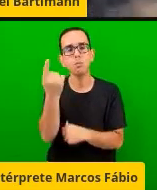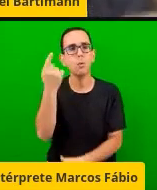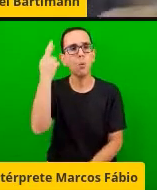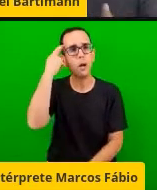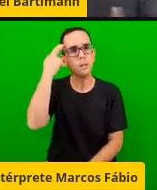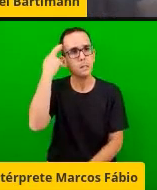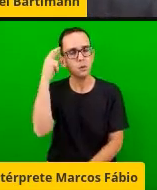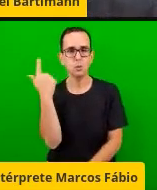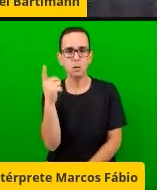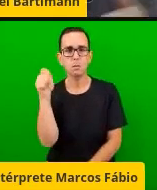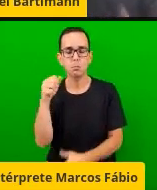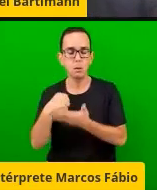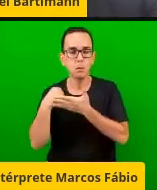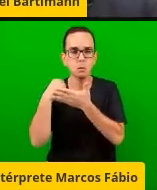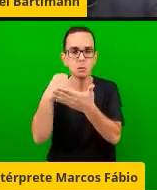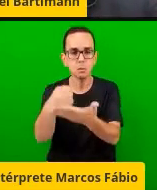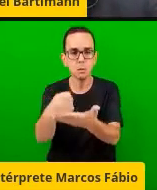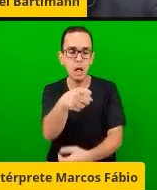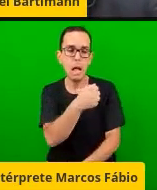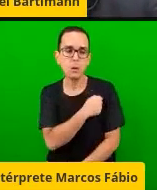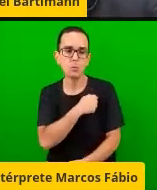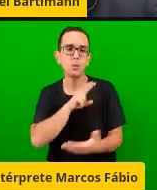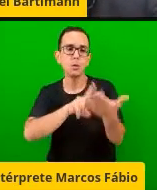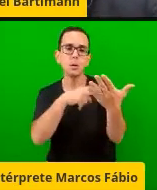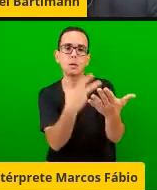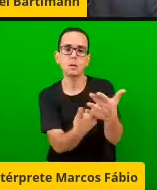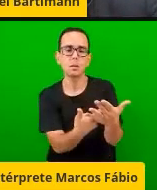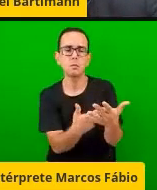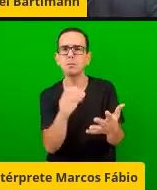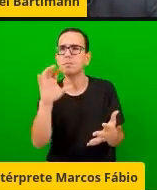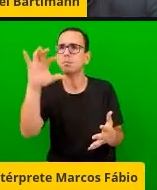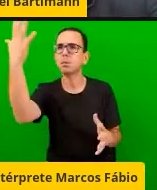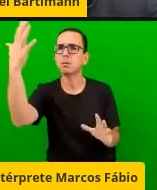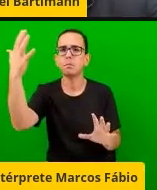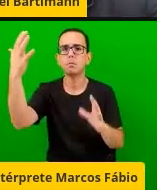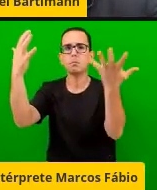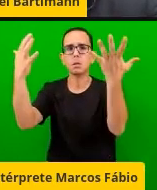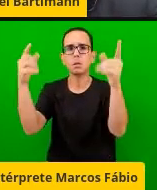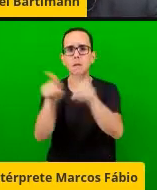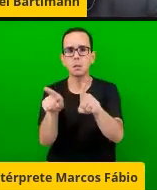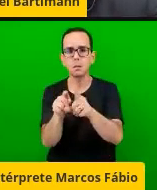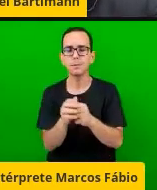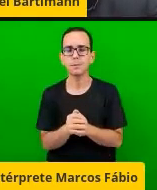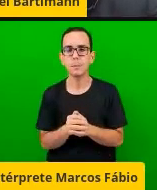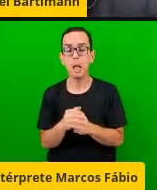que vai auxiliar o aluno a interpretar fenômenos espaciais. Avançando um pouquinho mais na nossa